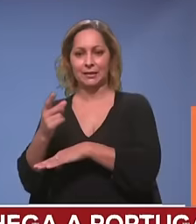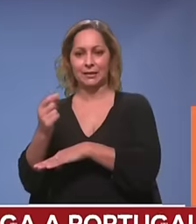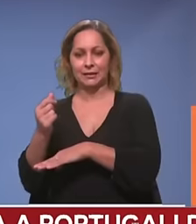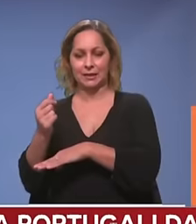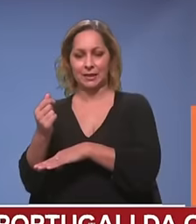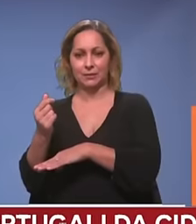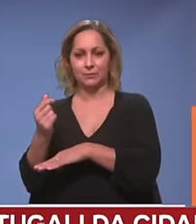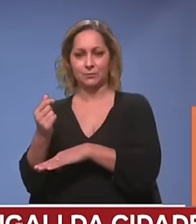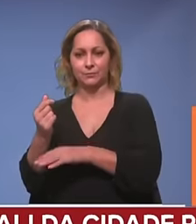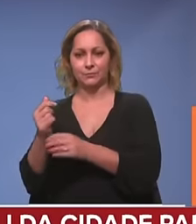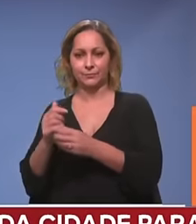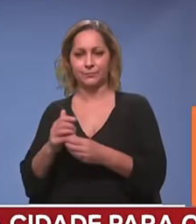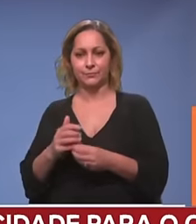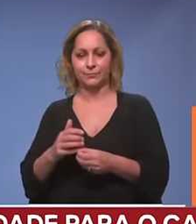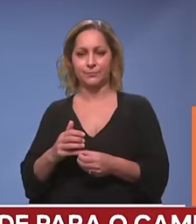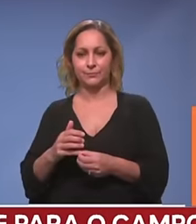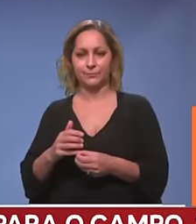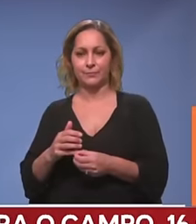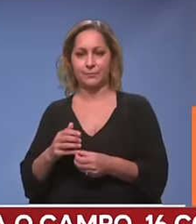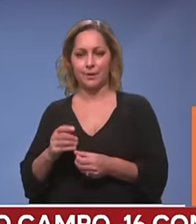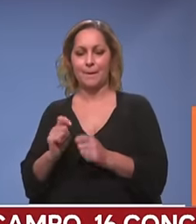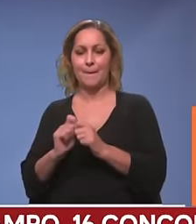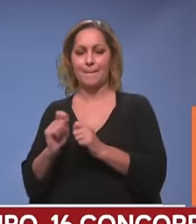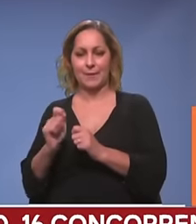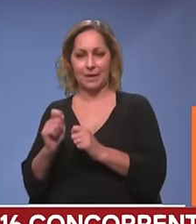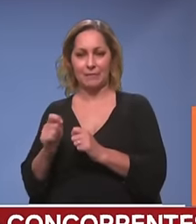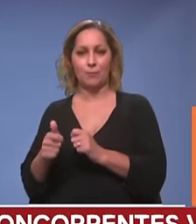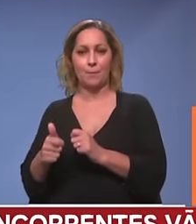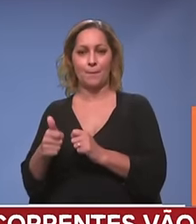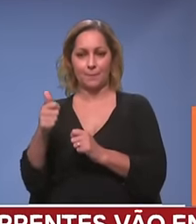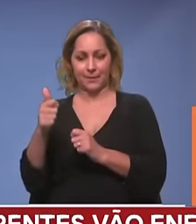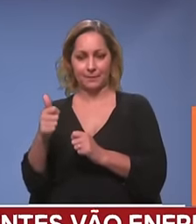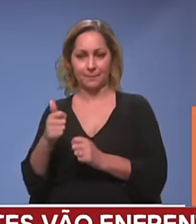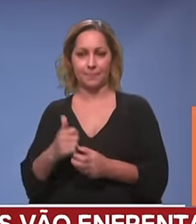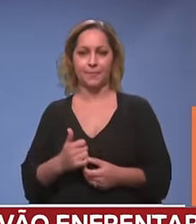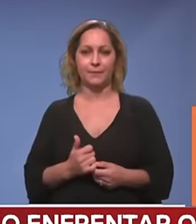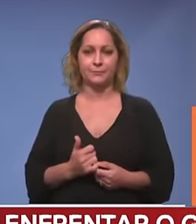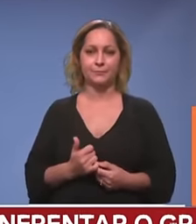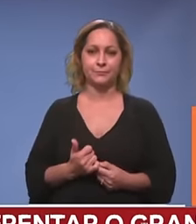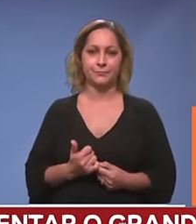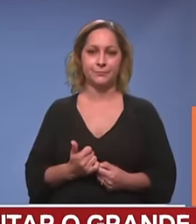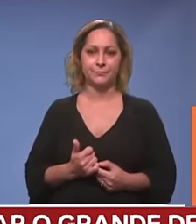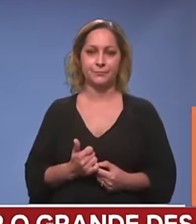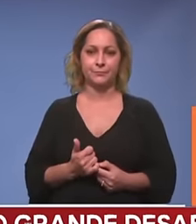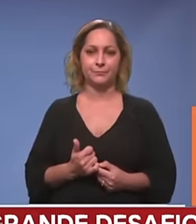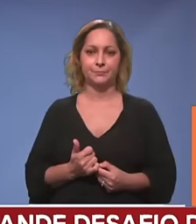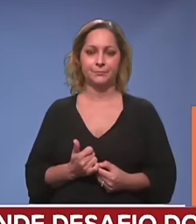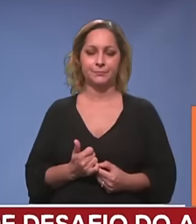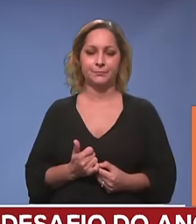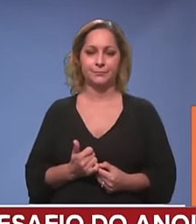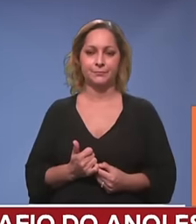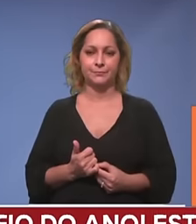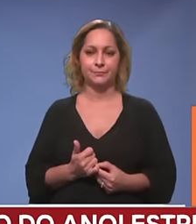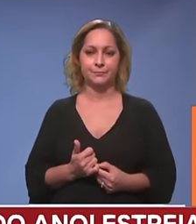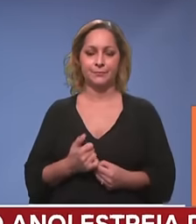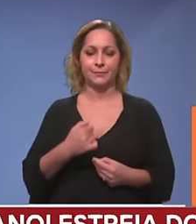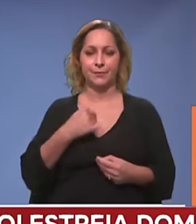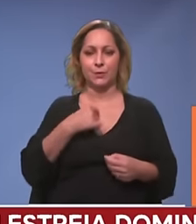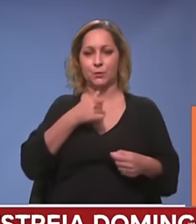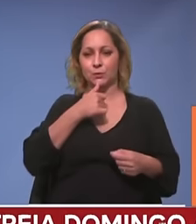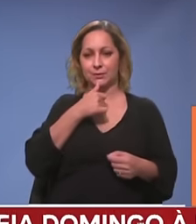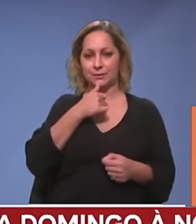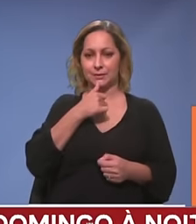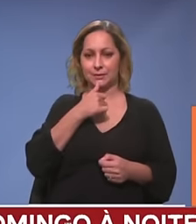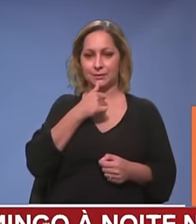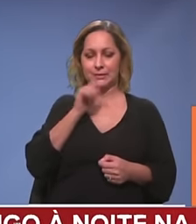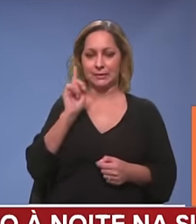altura eram a altura pagava-se muito bem pagava-se muito bem e eu eh Decidi ir pelo caminho mais